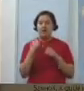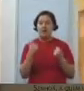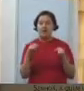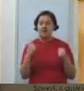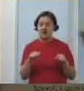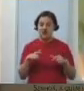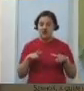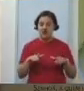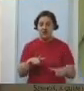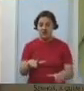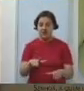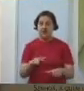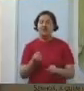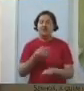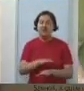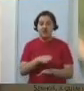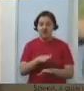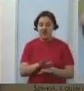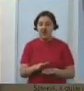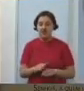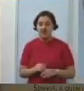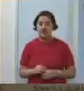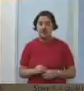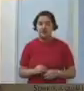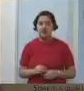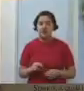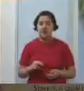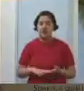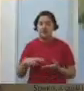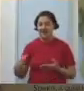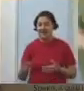fita pornográfica, joga a fita e o marido fora da janela.